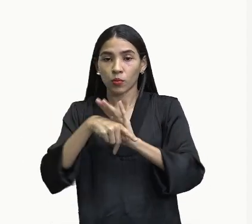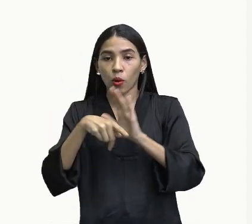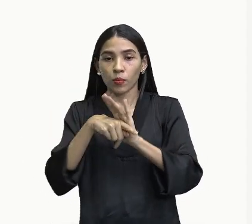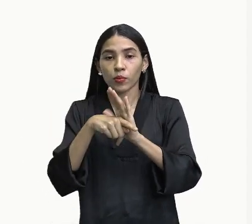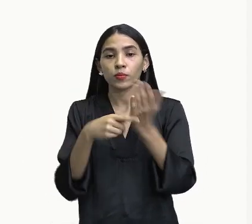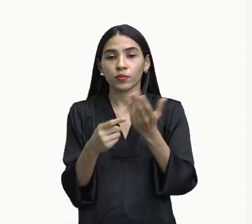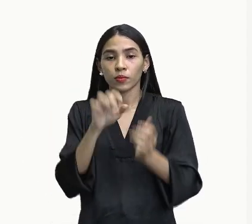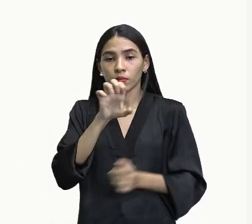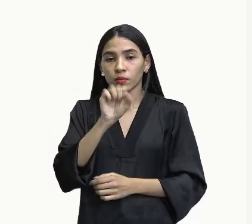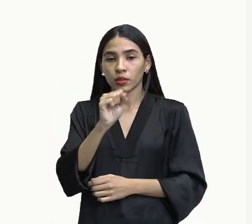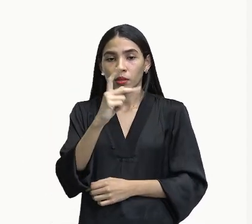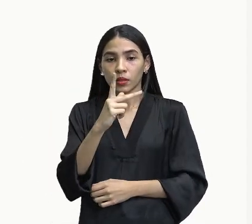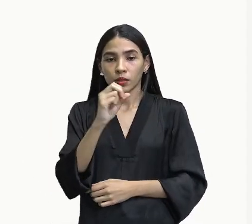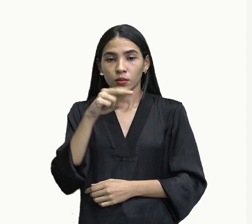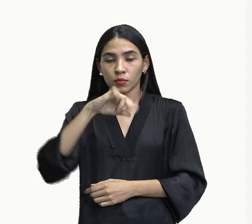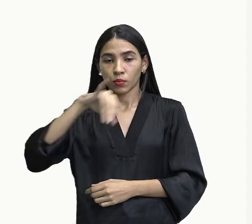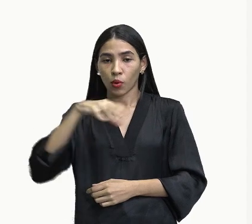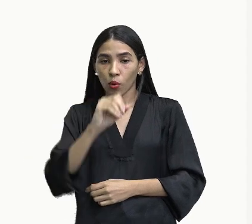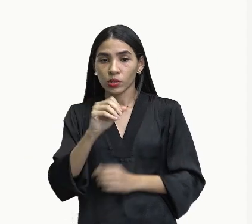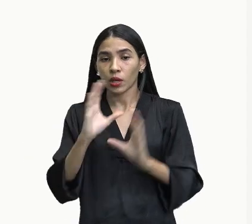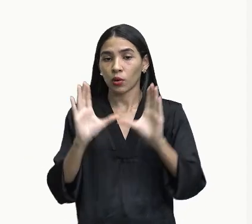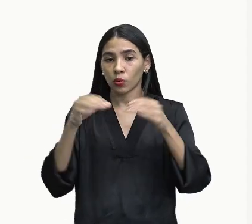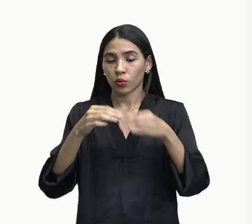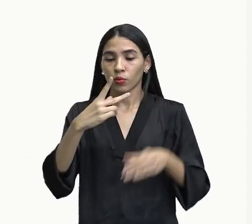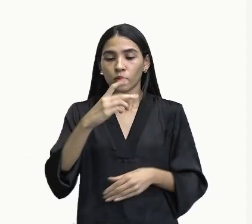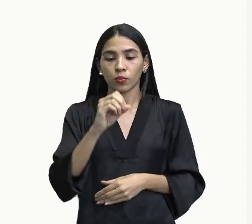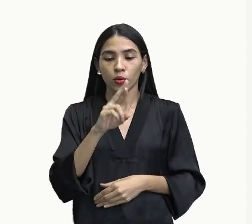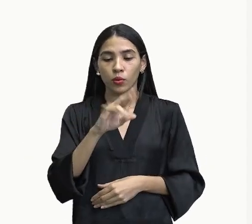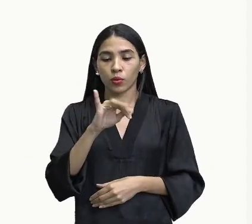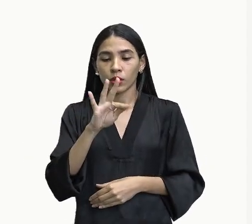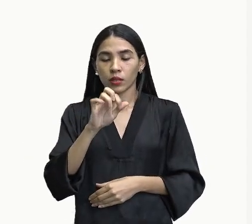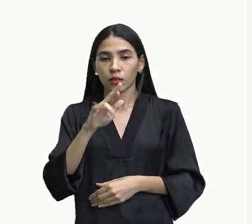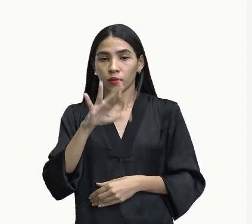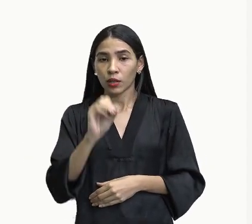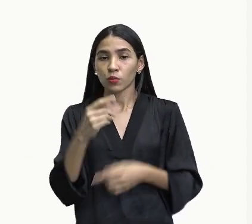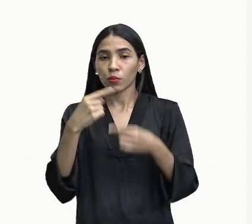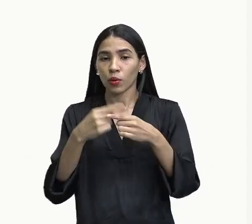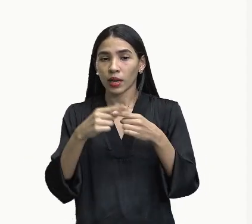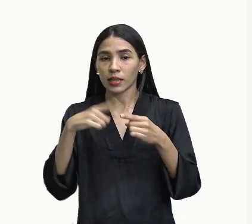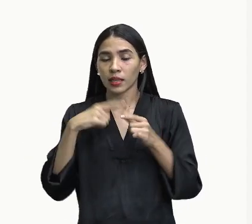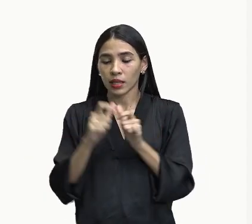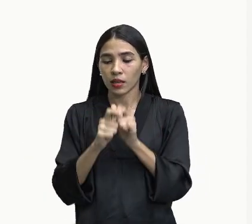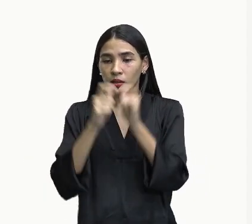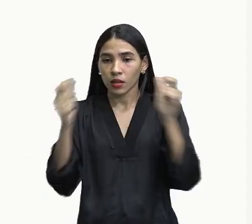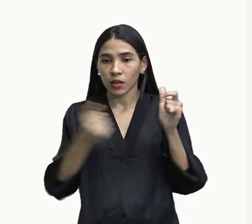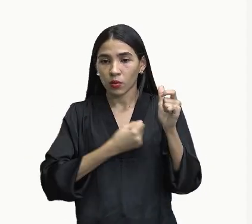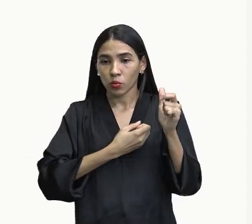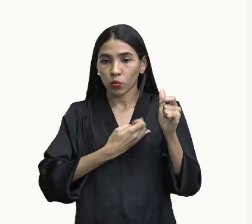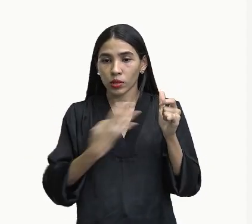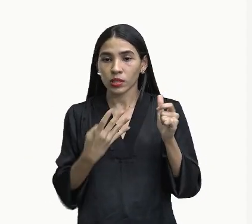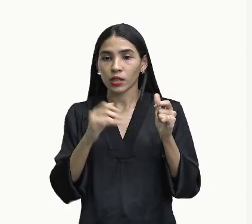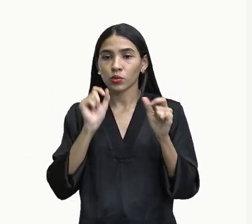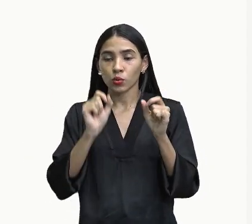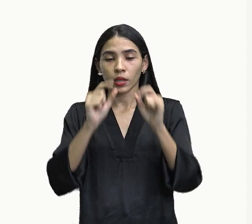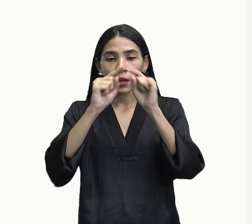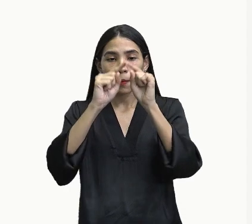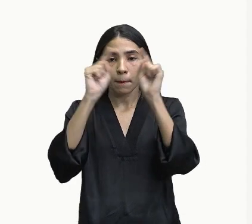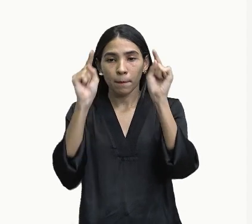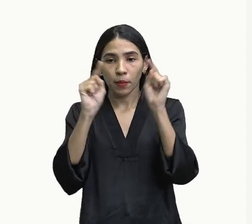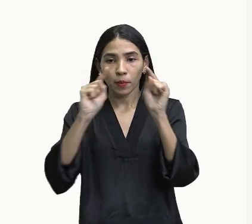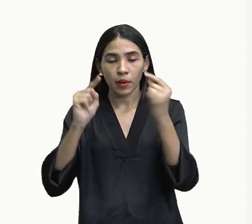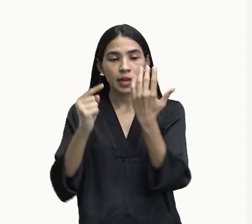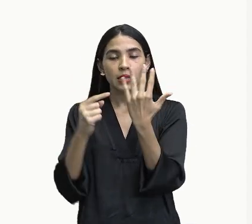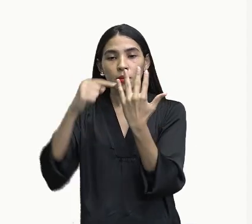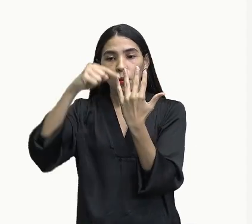esponjas, do grupo dos poríferos, o qual se destaca pela grande quantidade de dobras na parede do